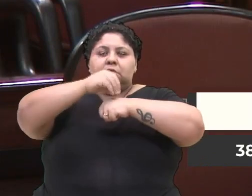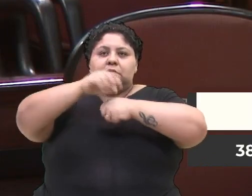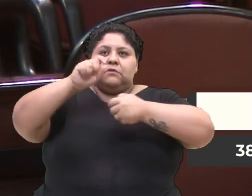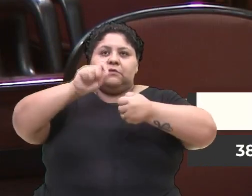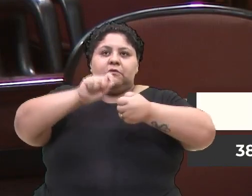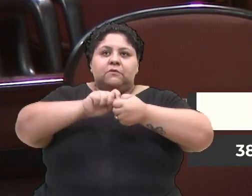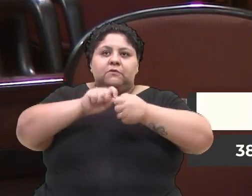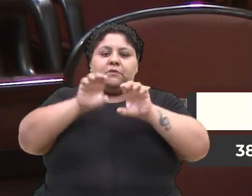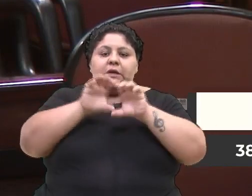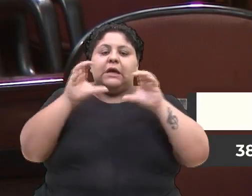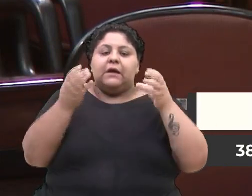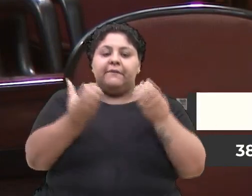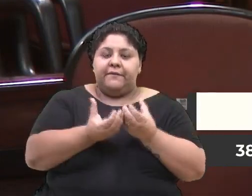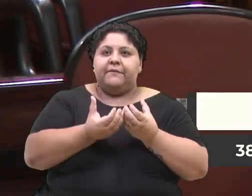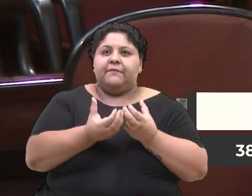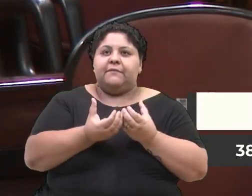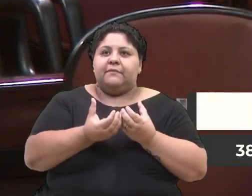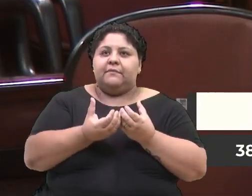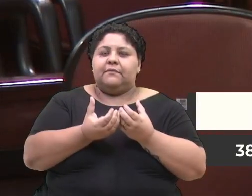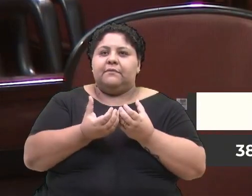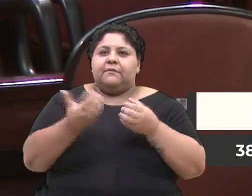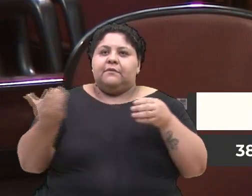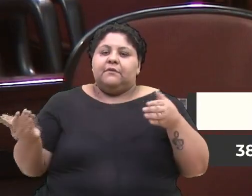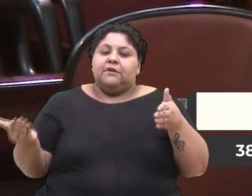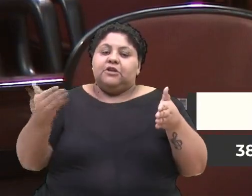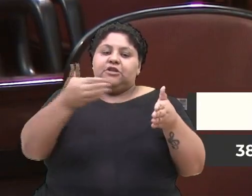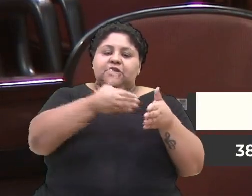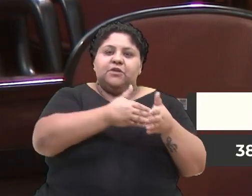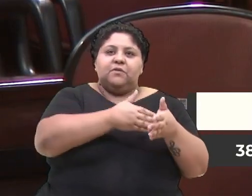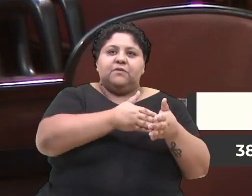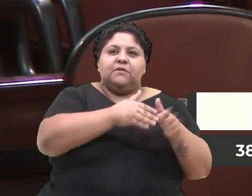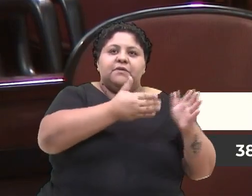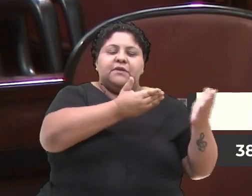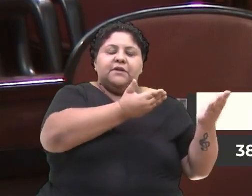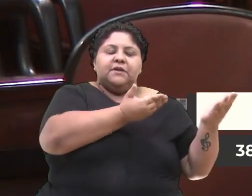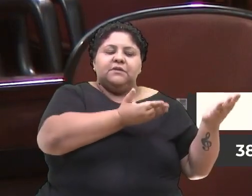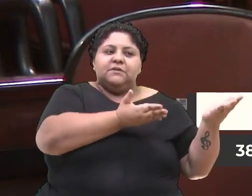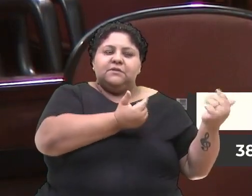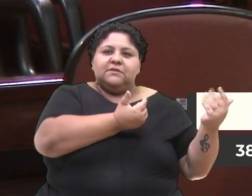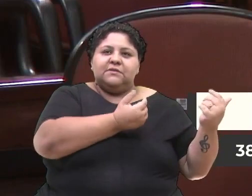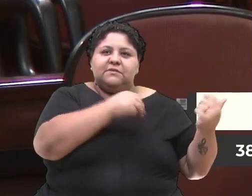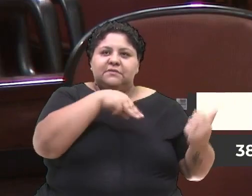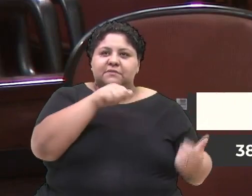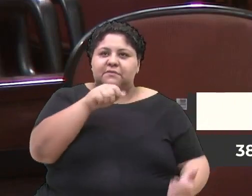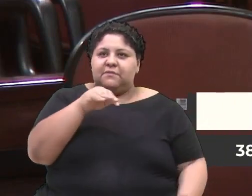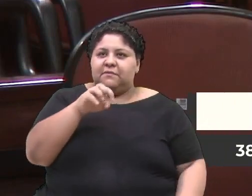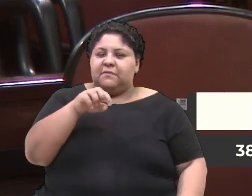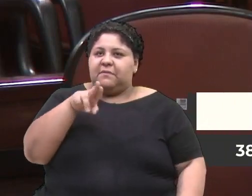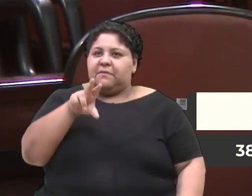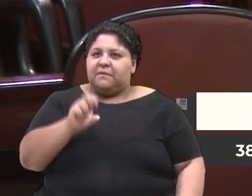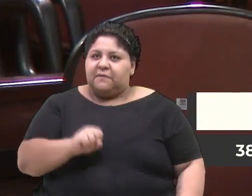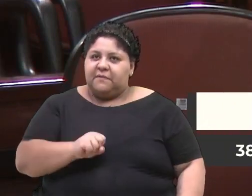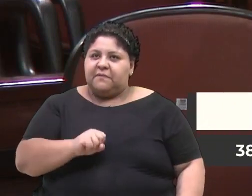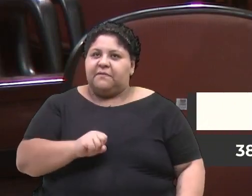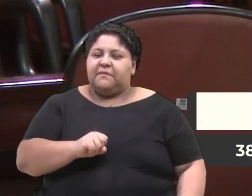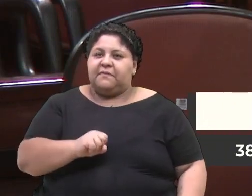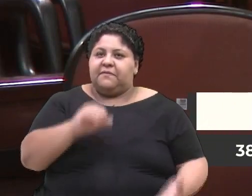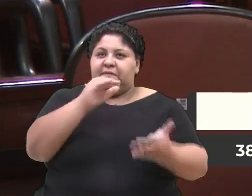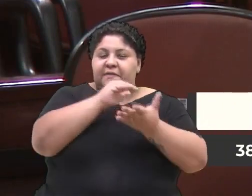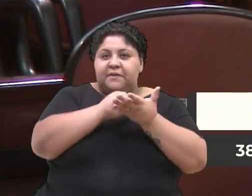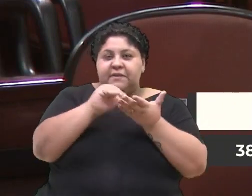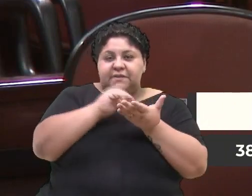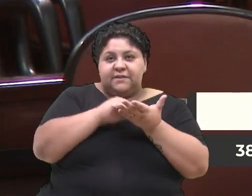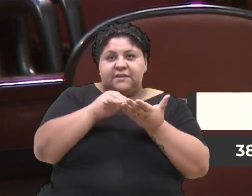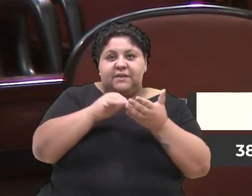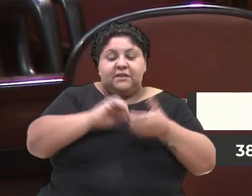comunidade. E aí vem então esse rapaz, Matheus, secretário de Parcerias